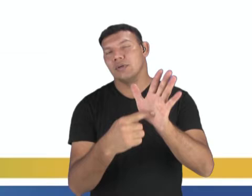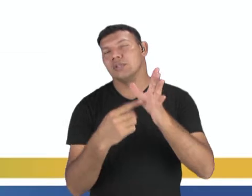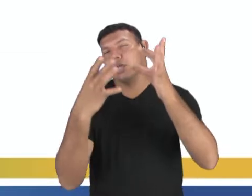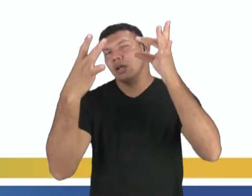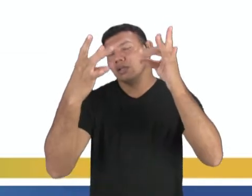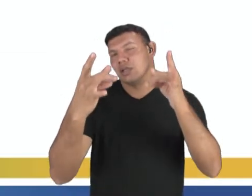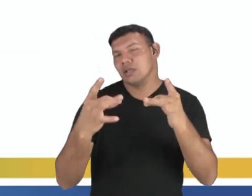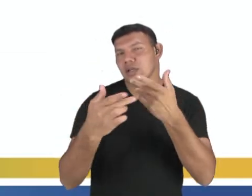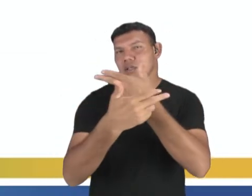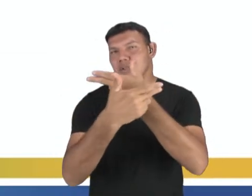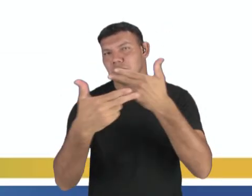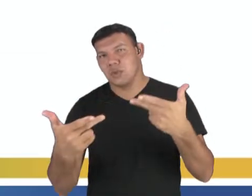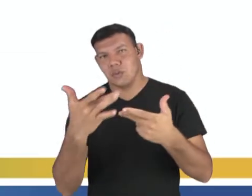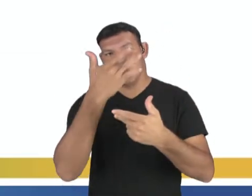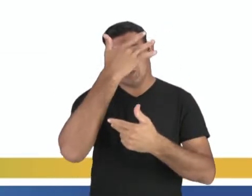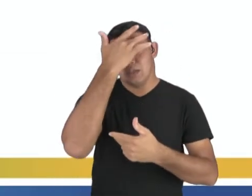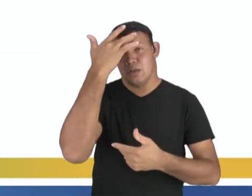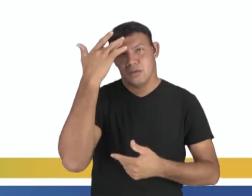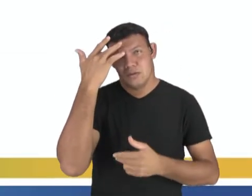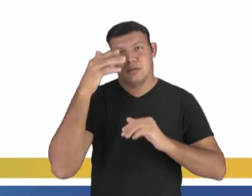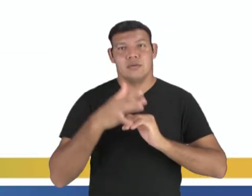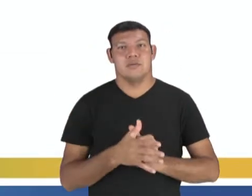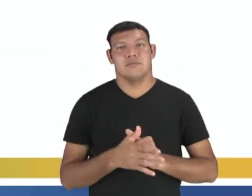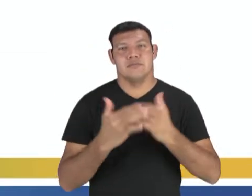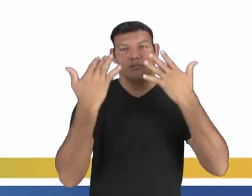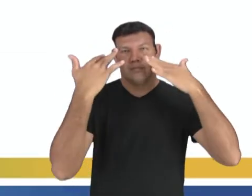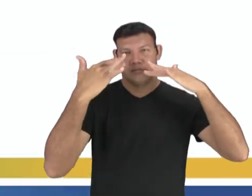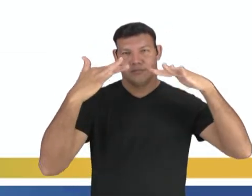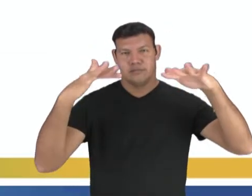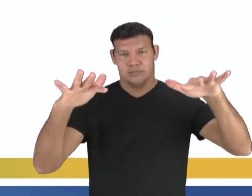que pode ser uma pessoa, um objeto, uma